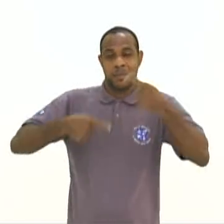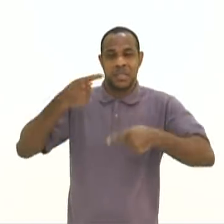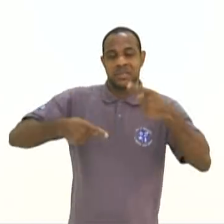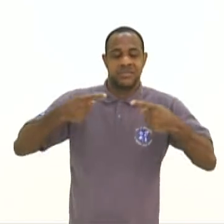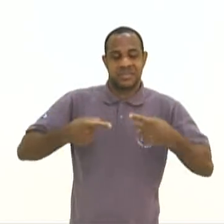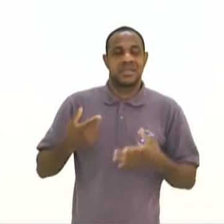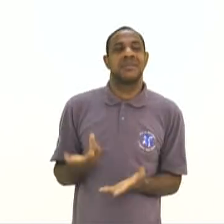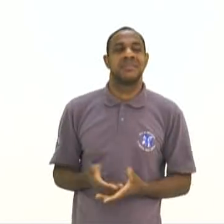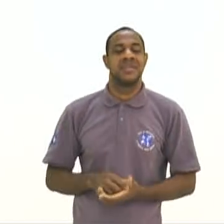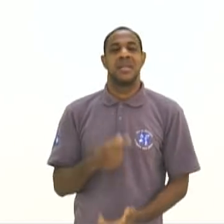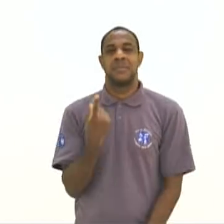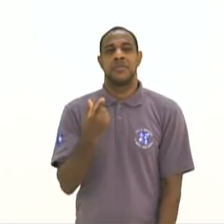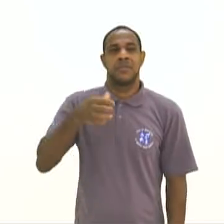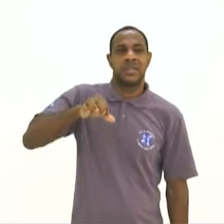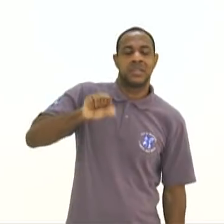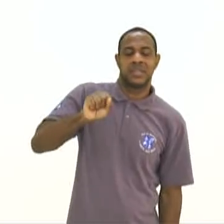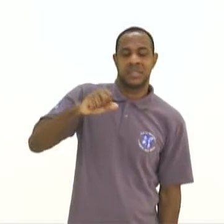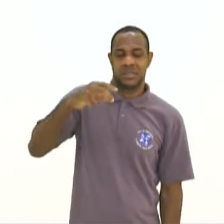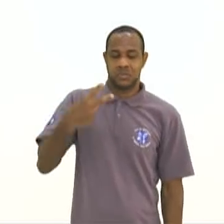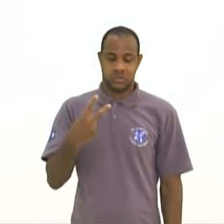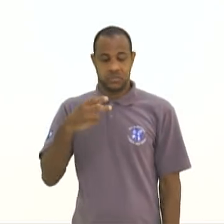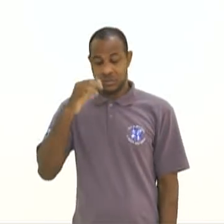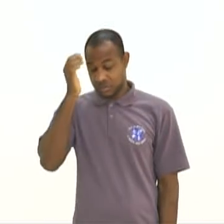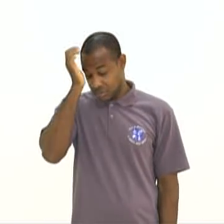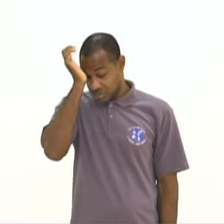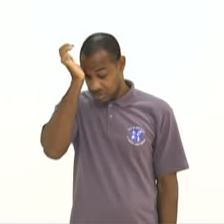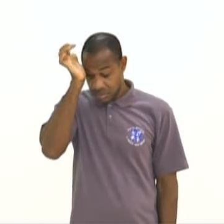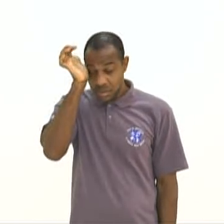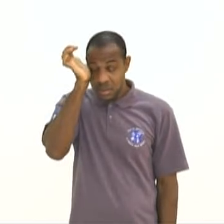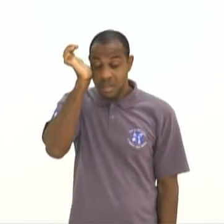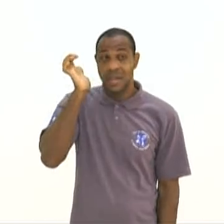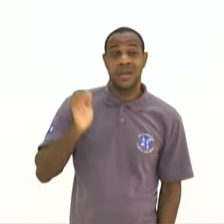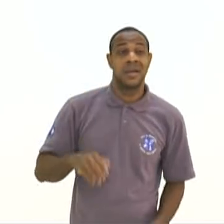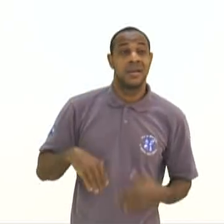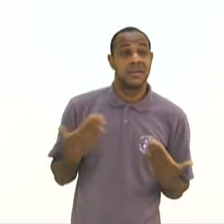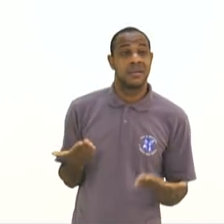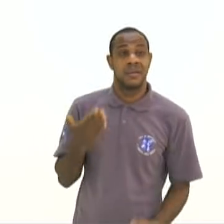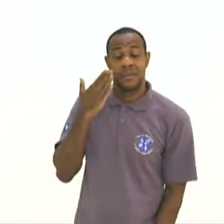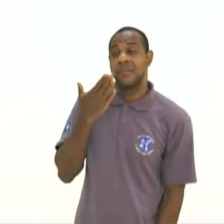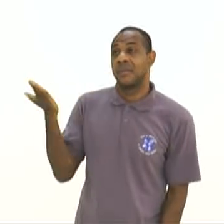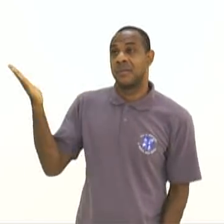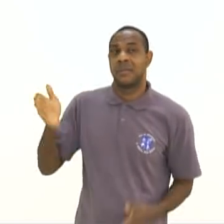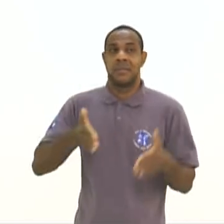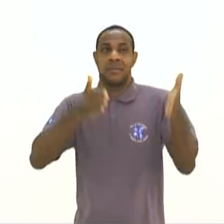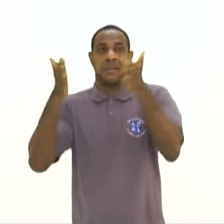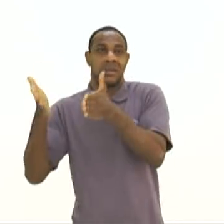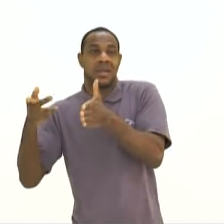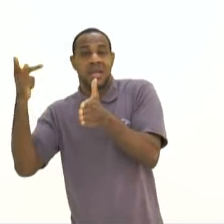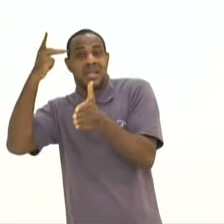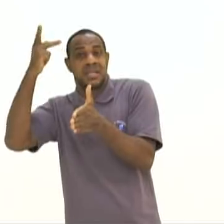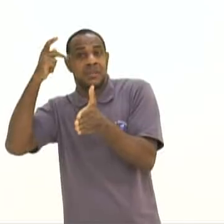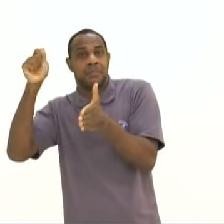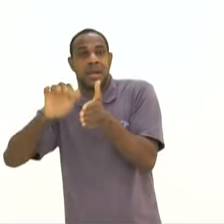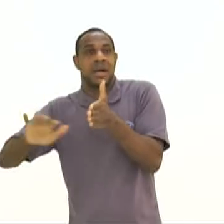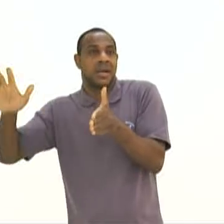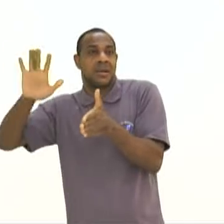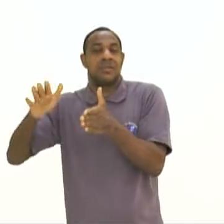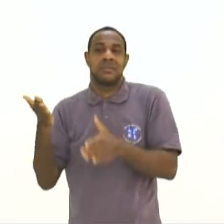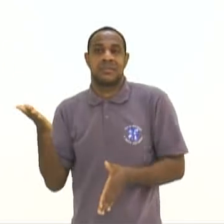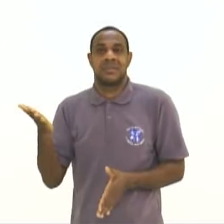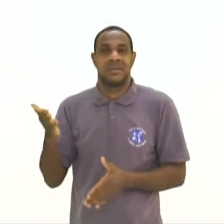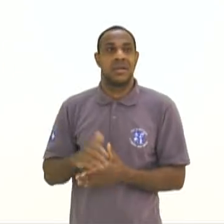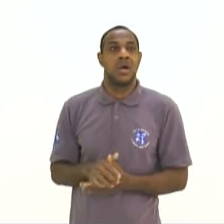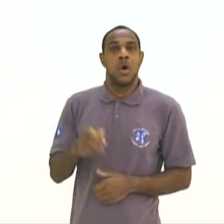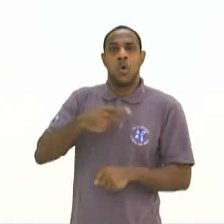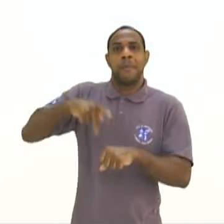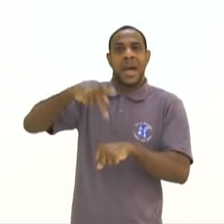Campo Mourão. Do lado direito, a capa do jornal O Estado de São Paulo, exatamente falando sobre o país indo às urnas